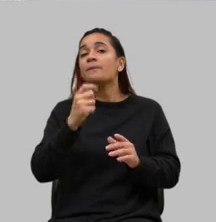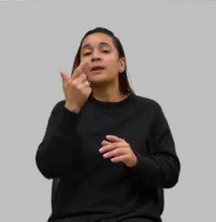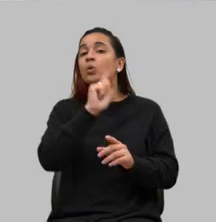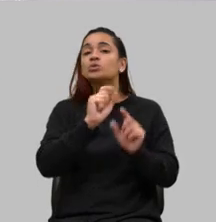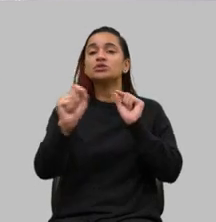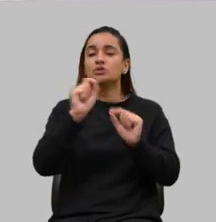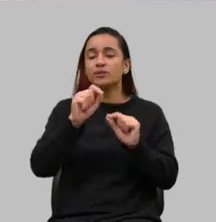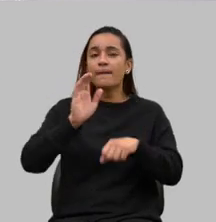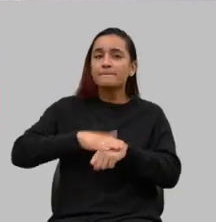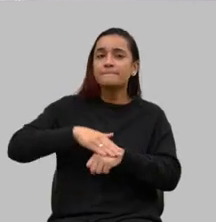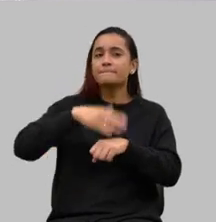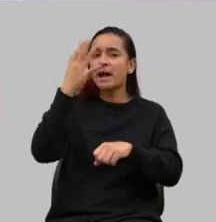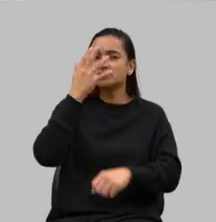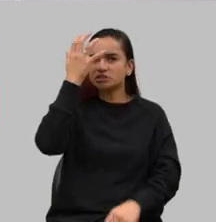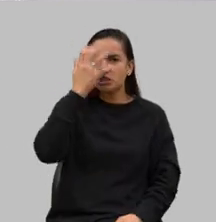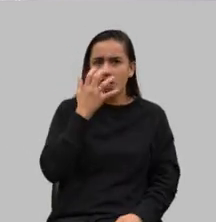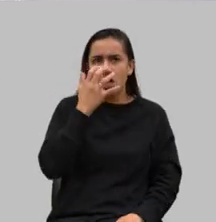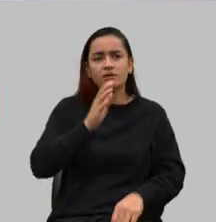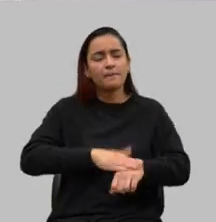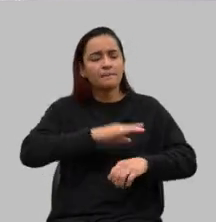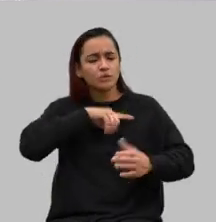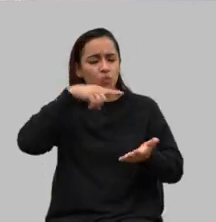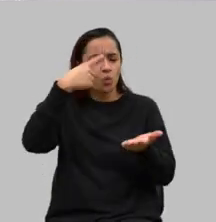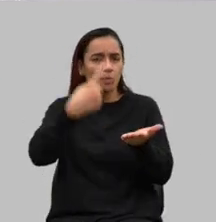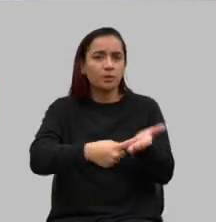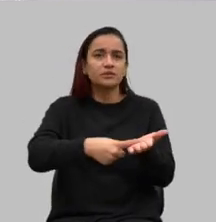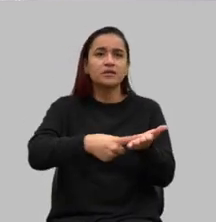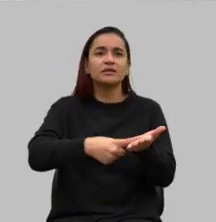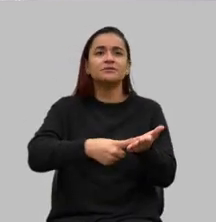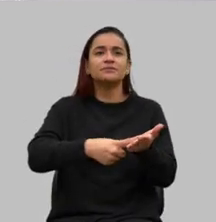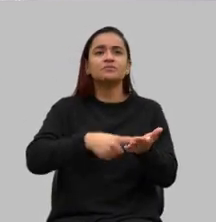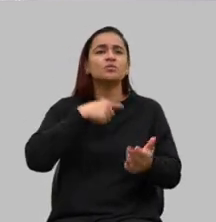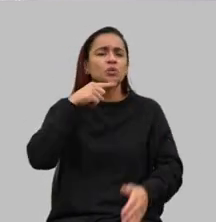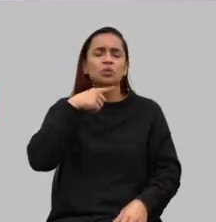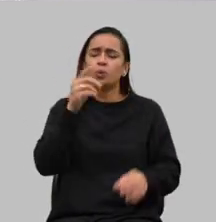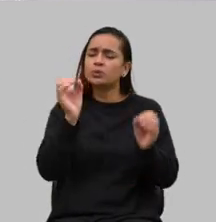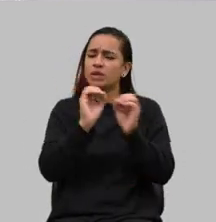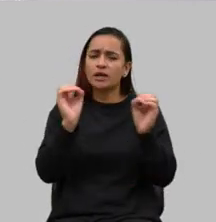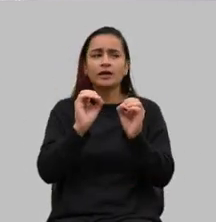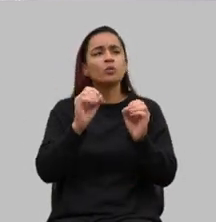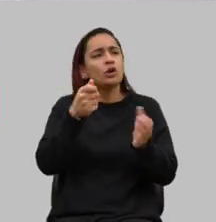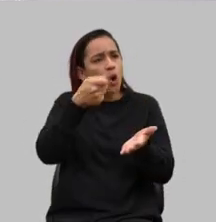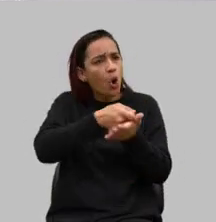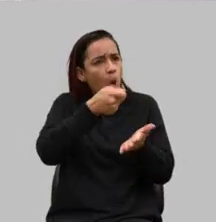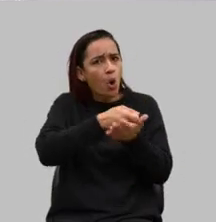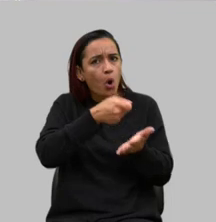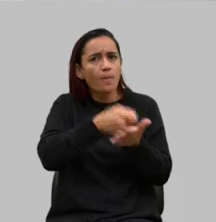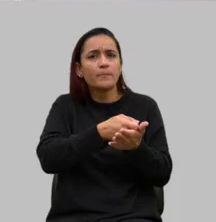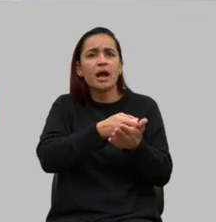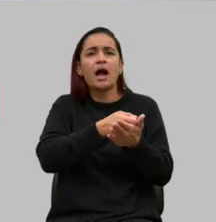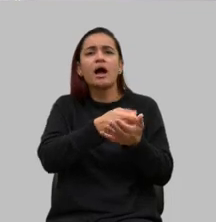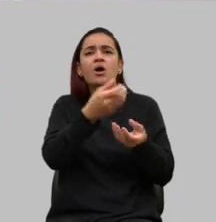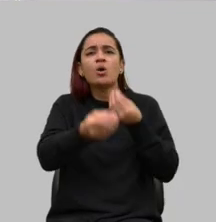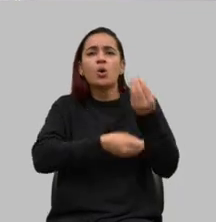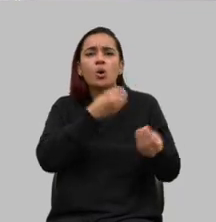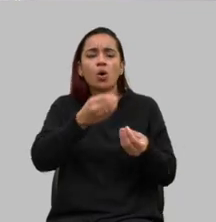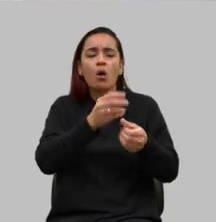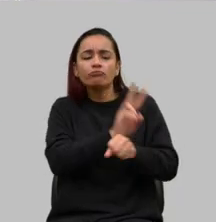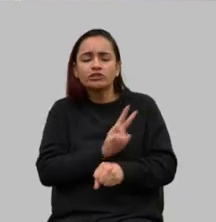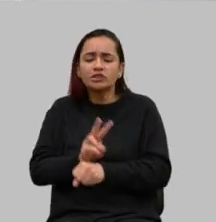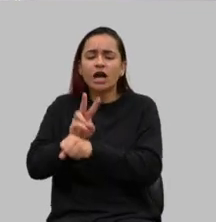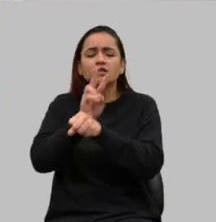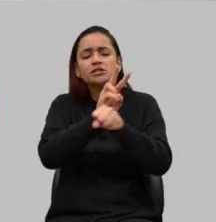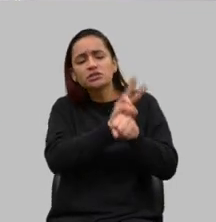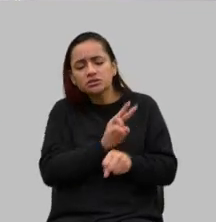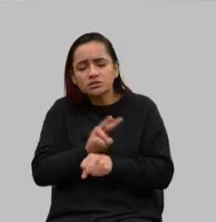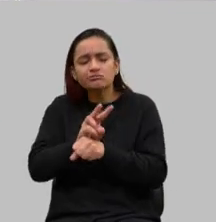seriedade mais comprometimento e Sem dúvida nenhuma cobrar quando estão nos tax as fiscalizações necessárias para que